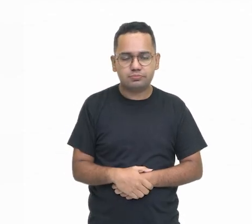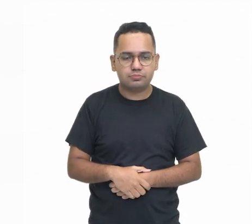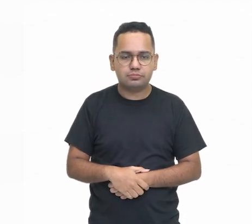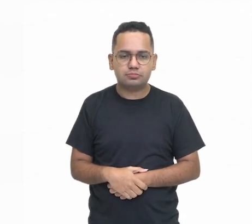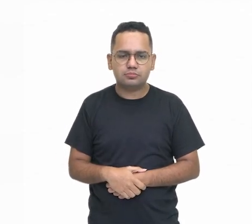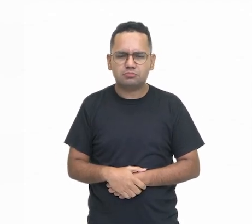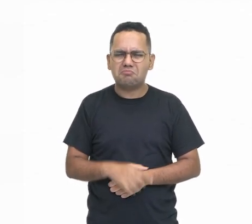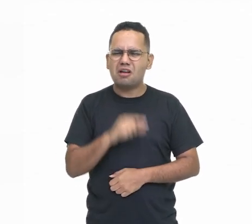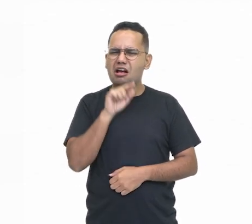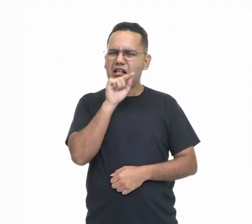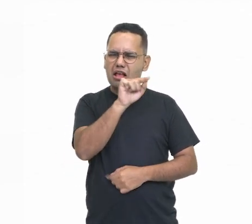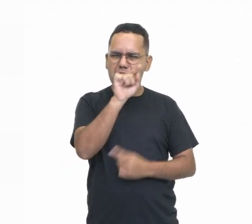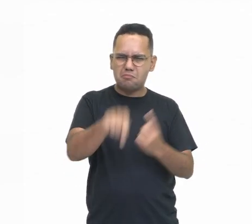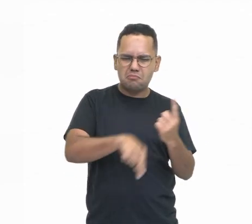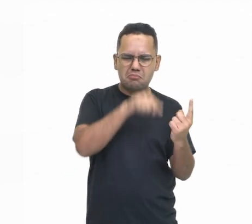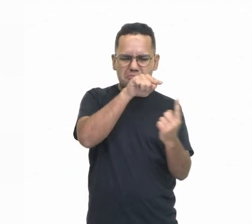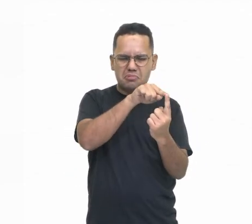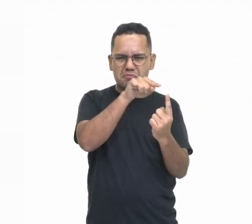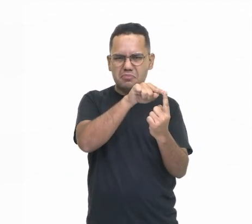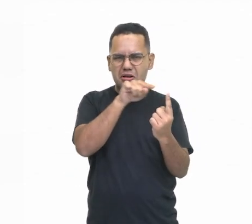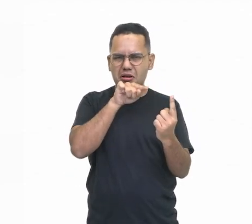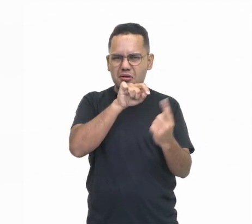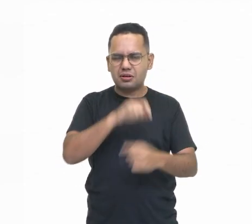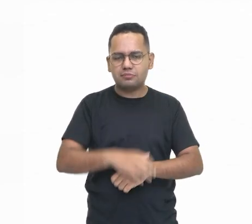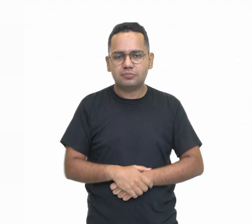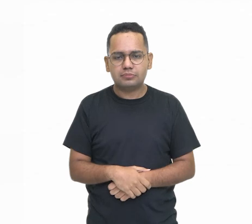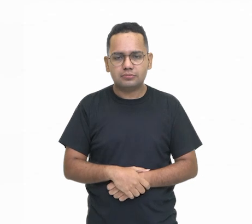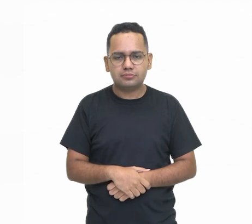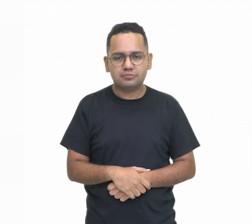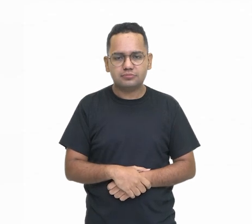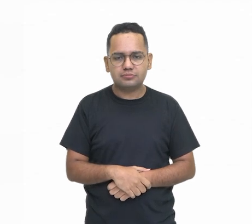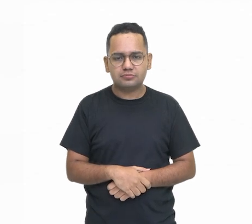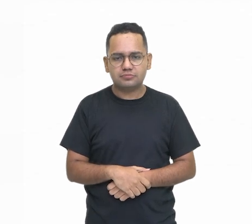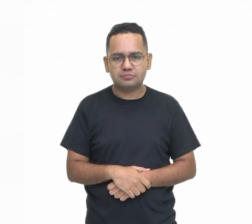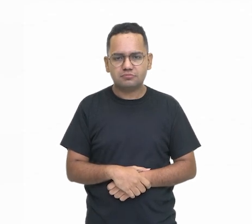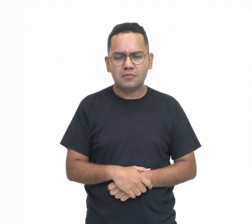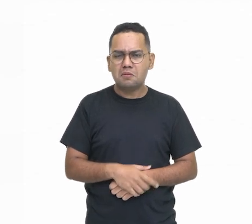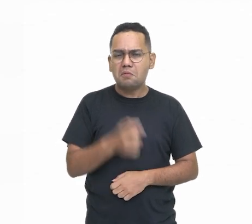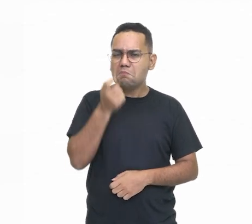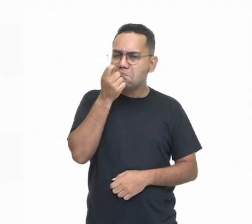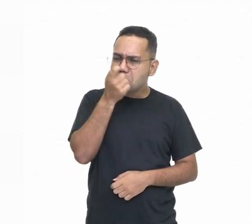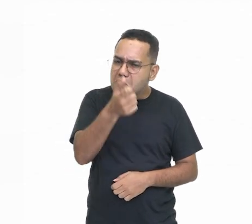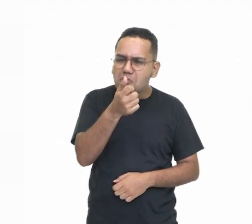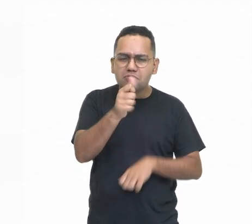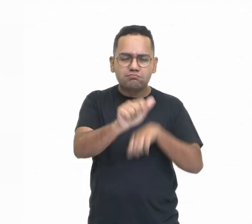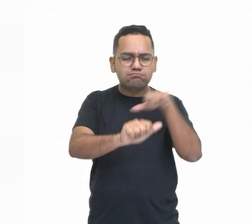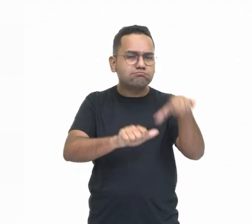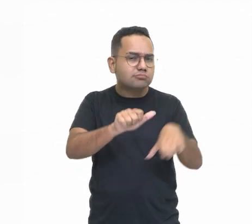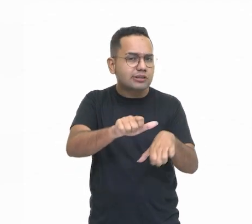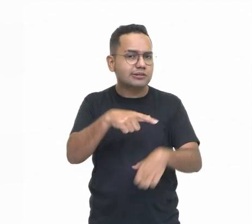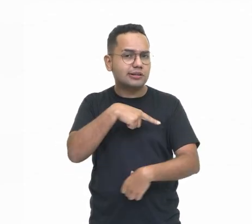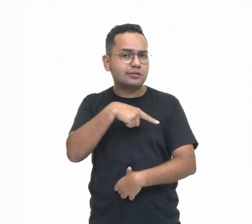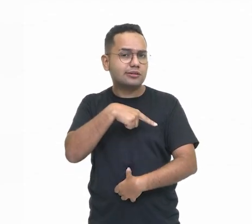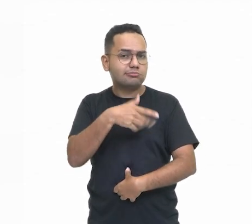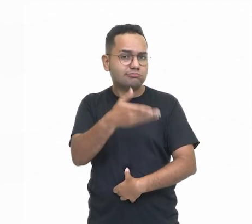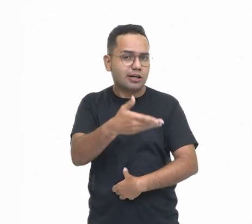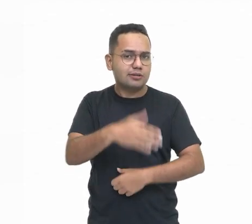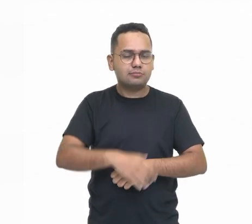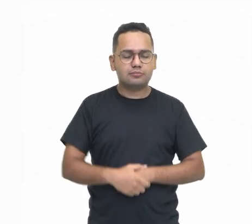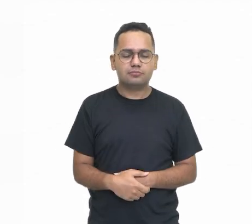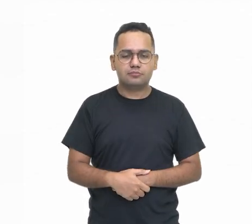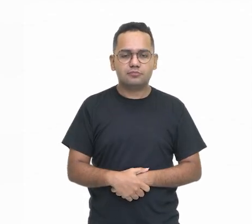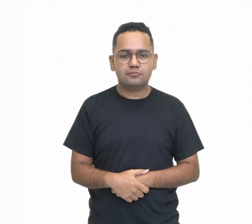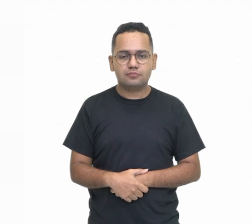organização social que muito raramente vai ser alterada. Então, você já